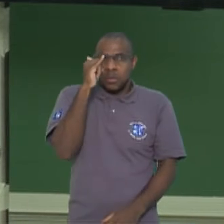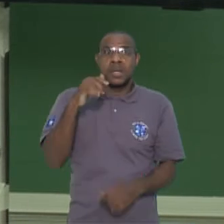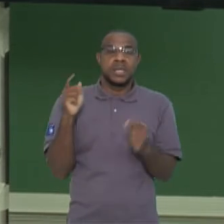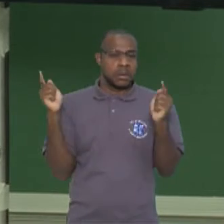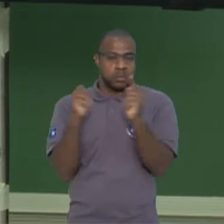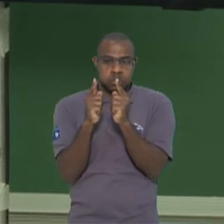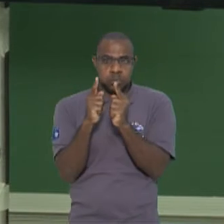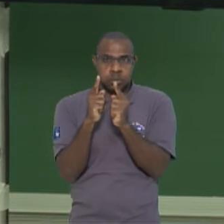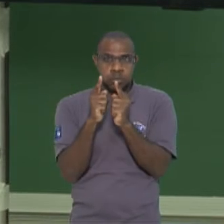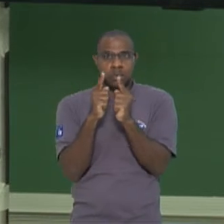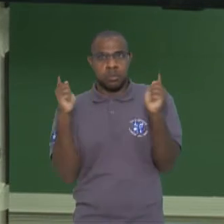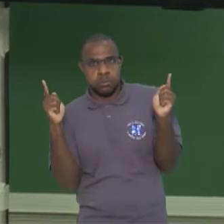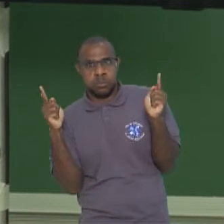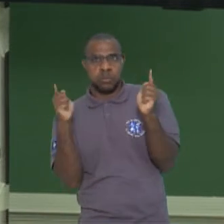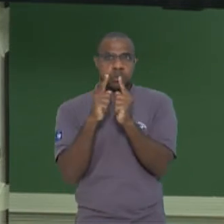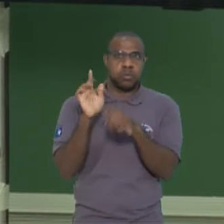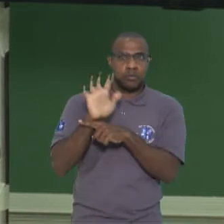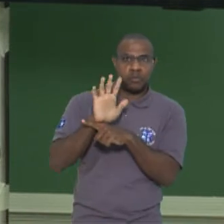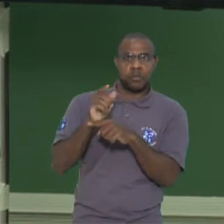em tempo.